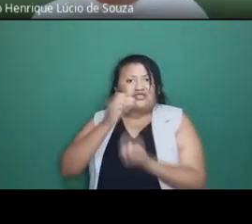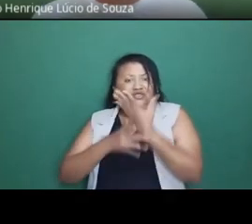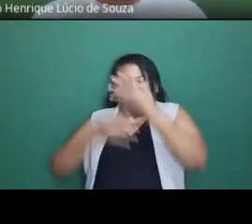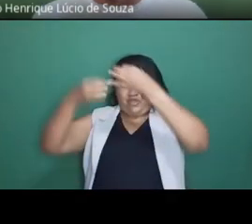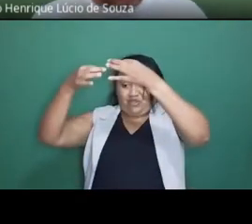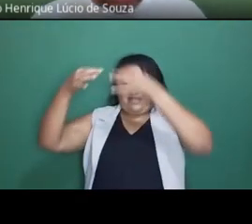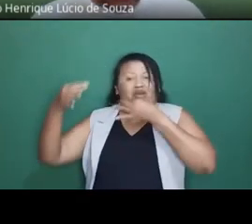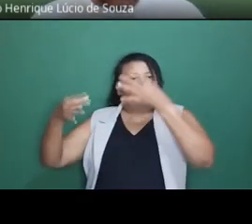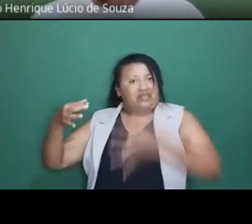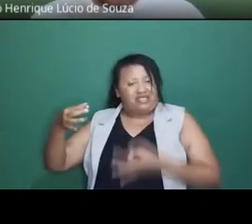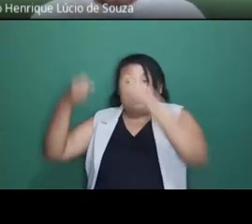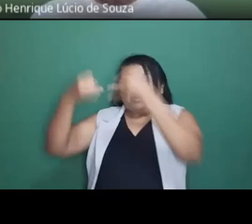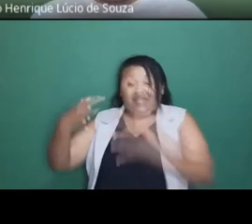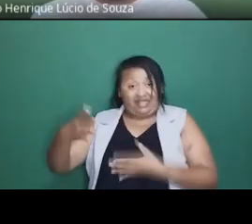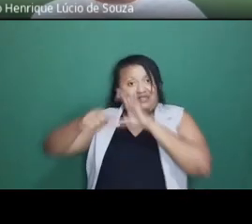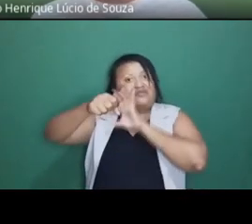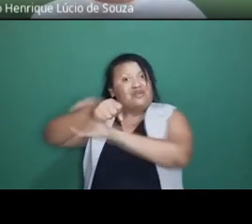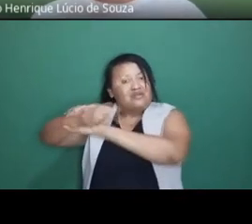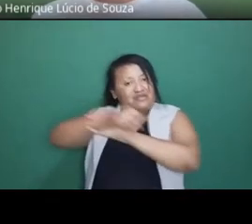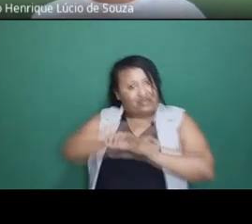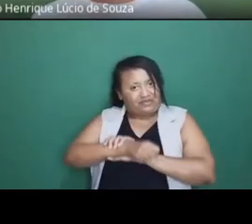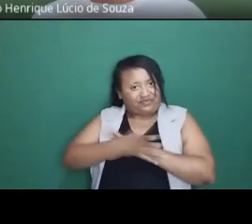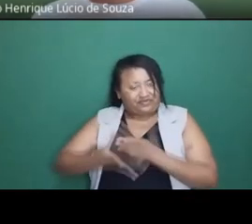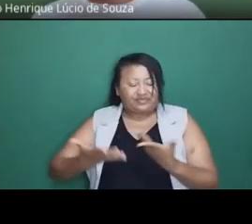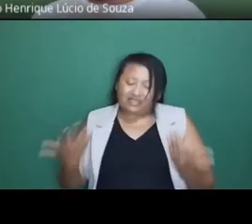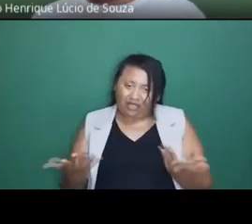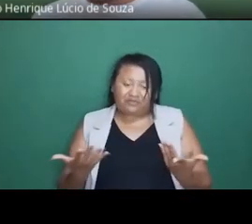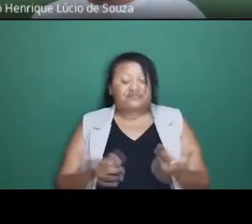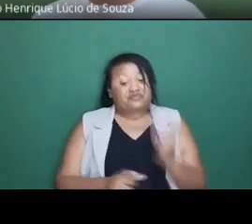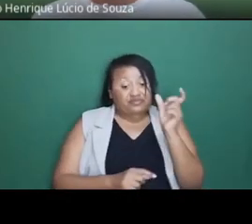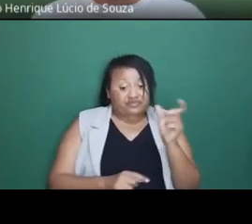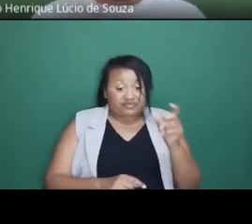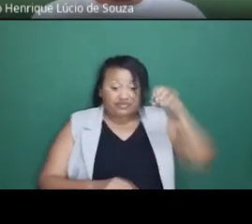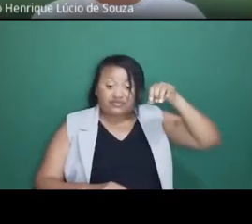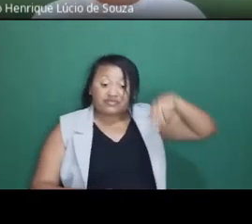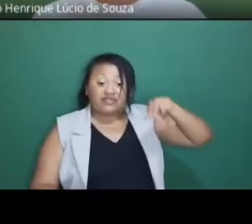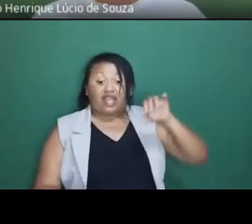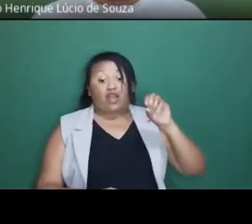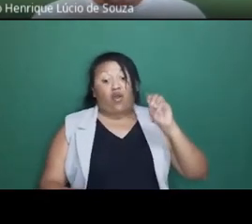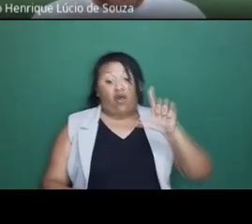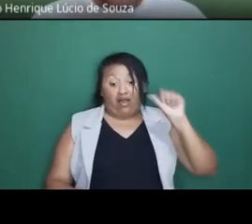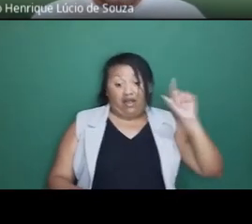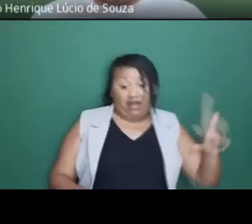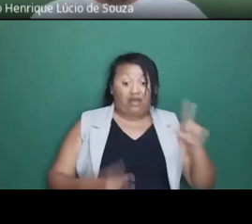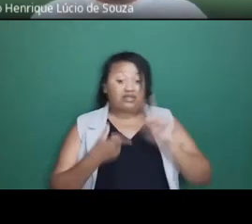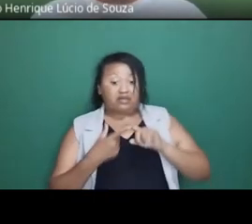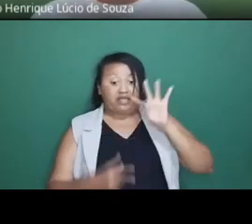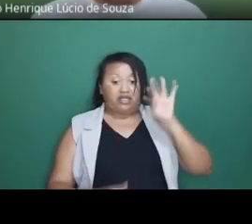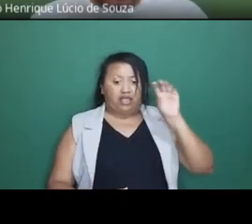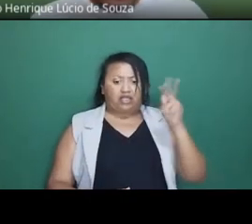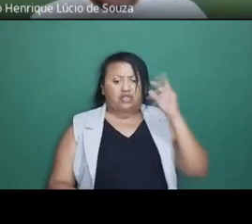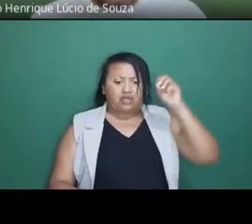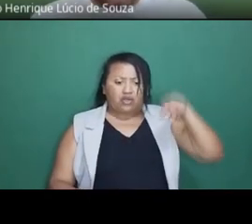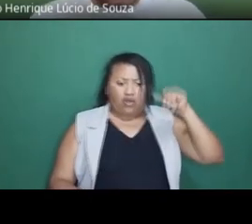justificar seu absolutismo dentre eles destacava eu tô mais e já que você